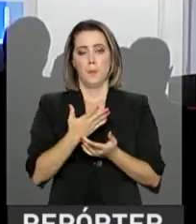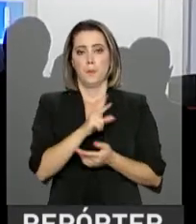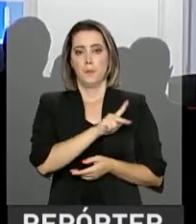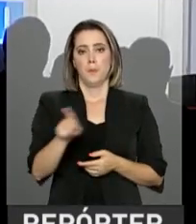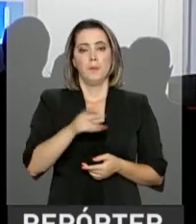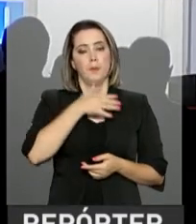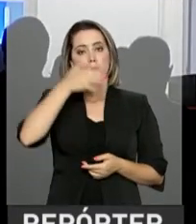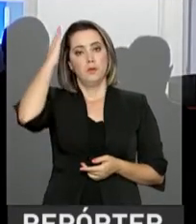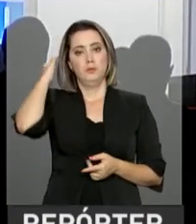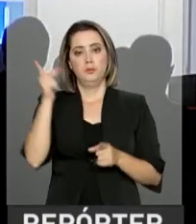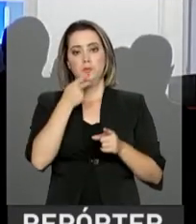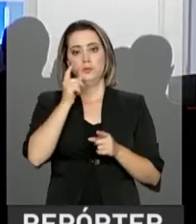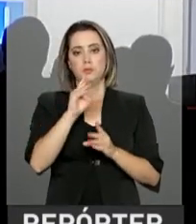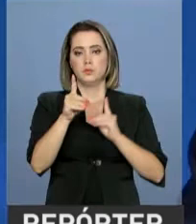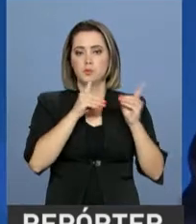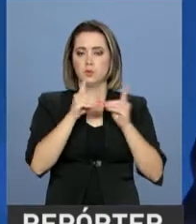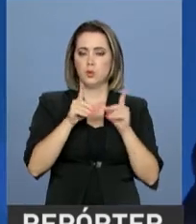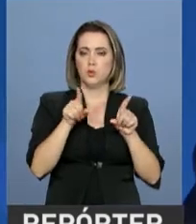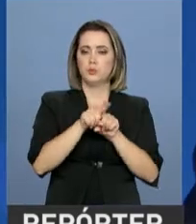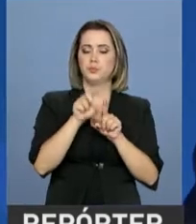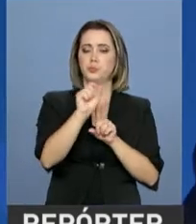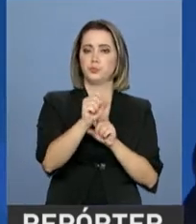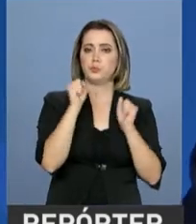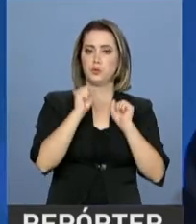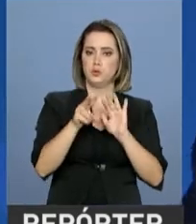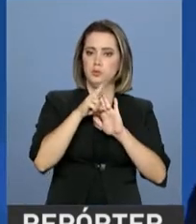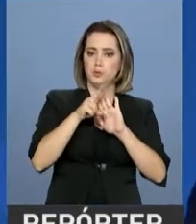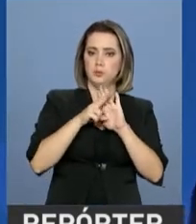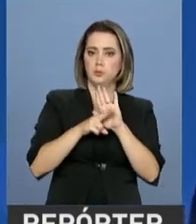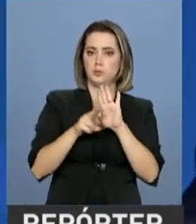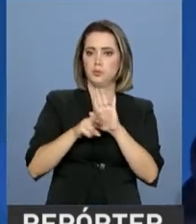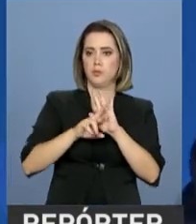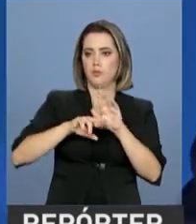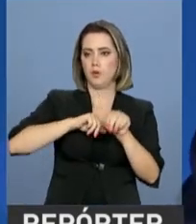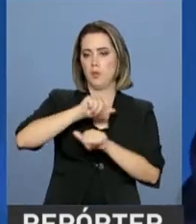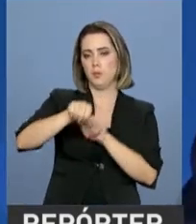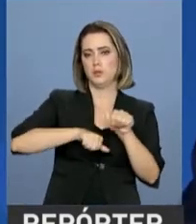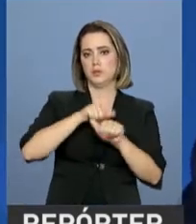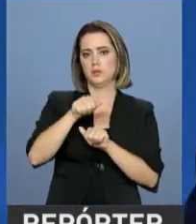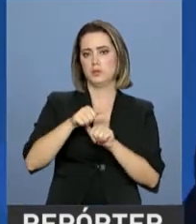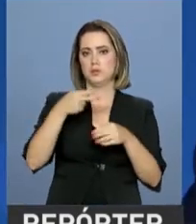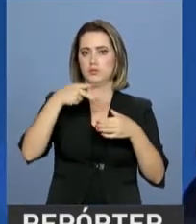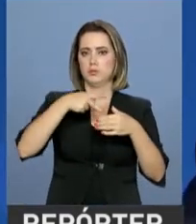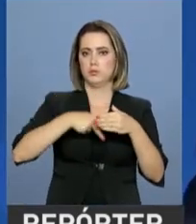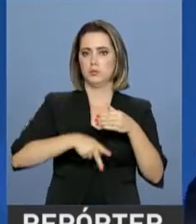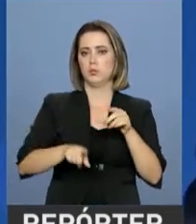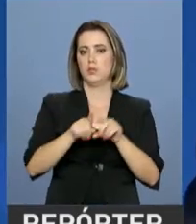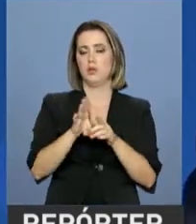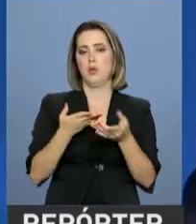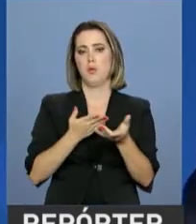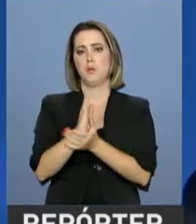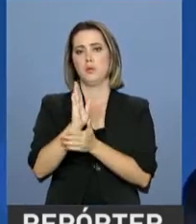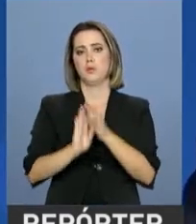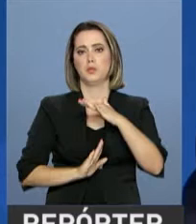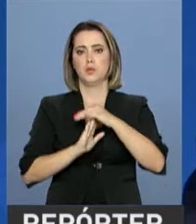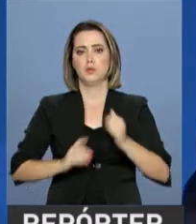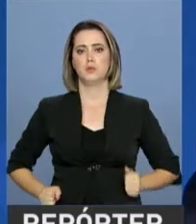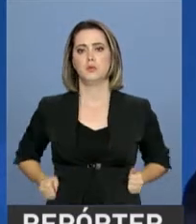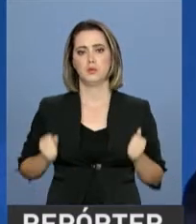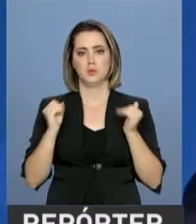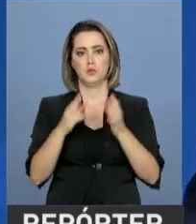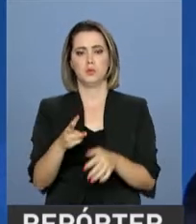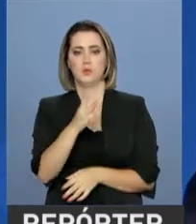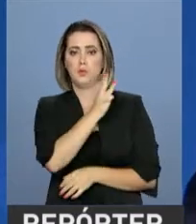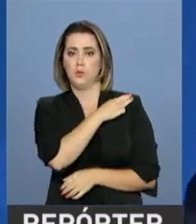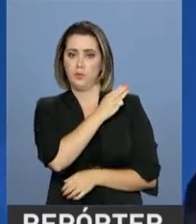diálogo possibilitou reformas como a mudança nas regras da exploração do pré sal a aprovação do tema os gastos a reforma do ensino médio